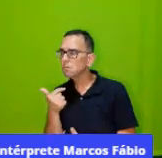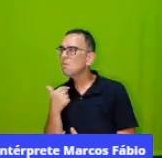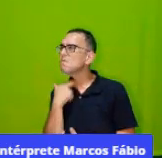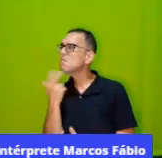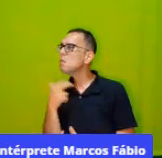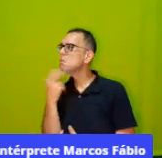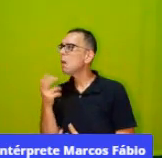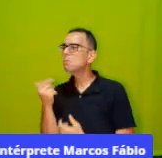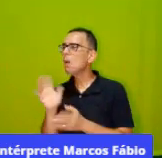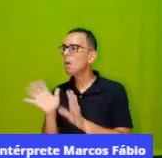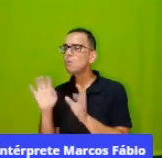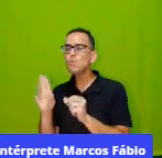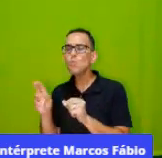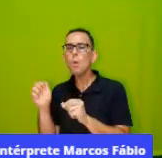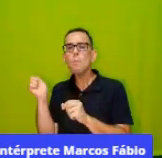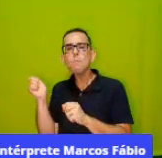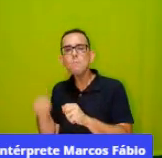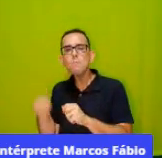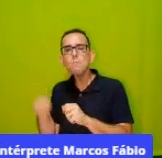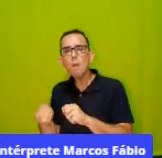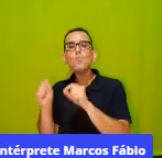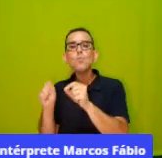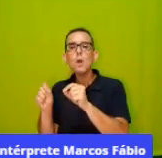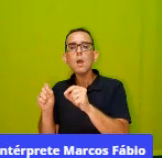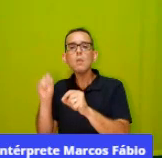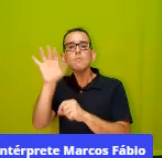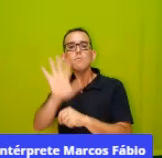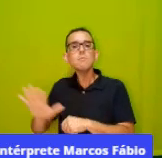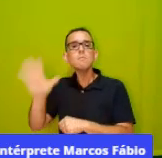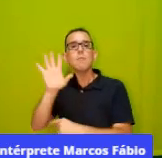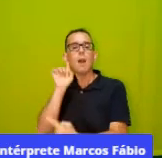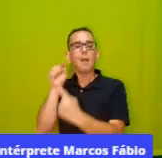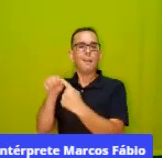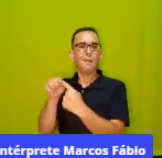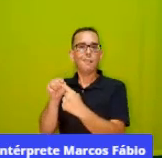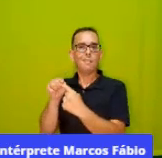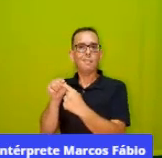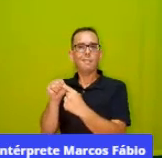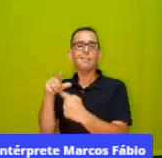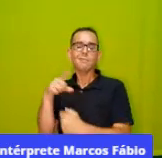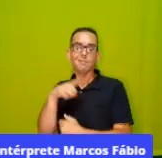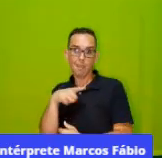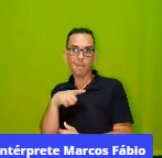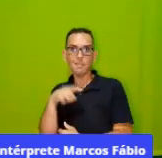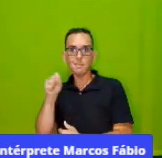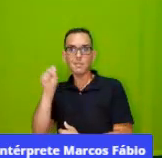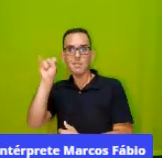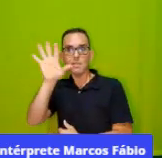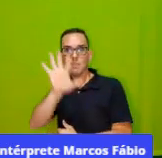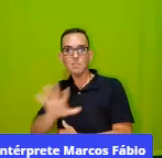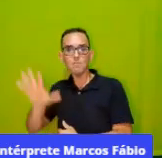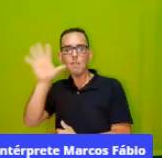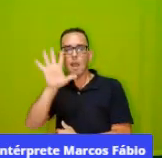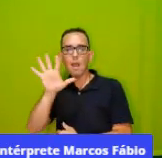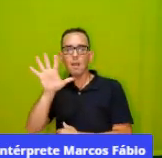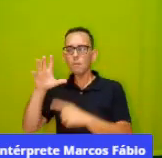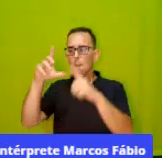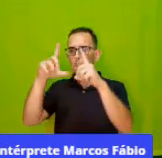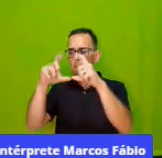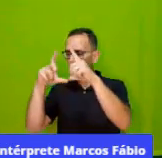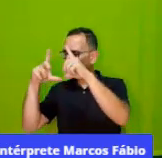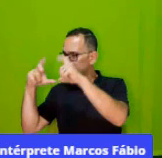a gente utiliza para fazer a comunicação. Nela, a gente tem imagens, né, figuras,